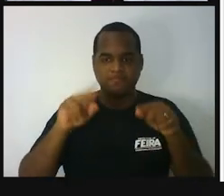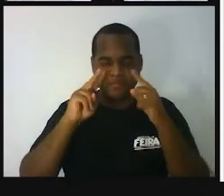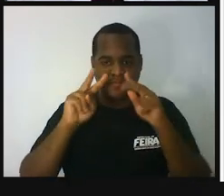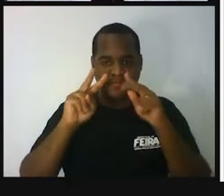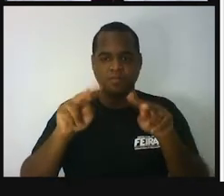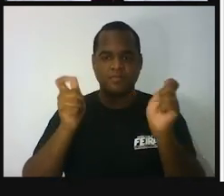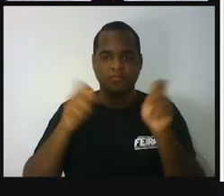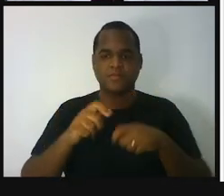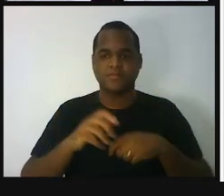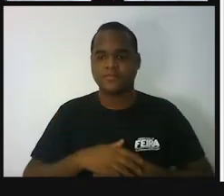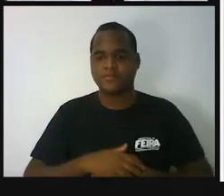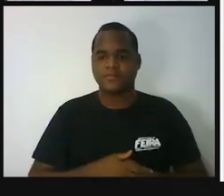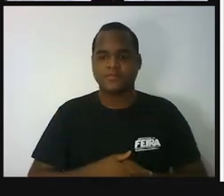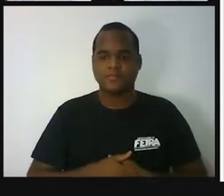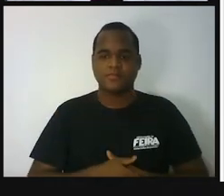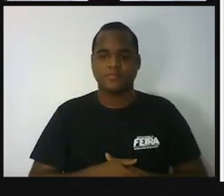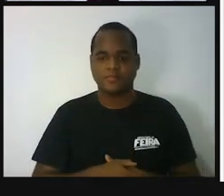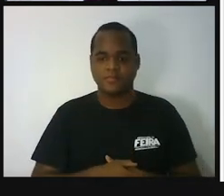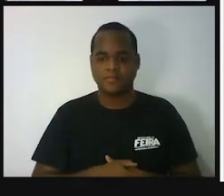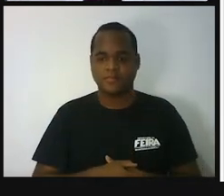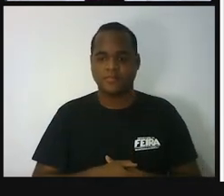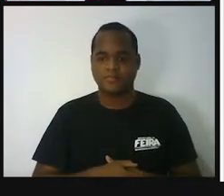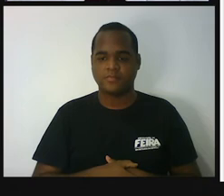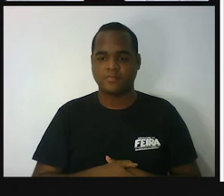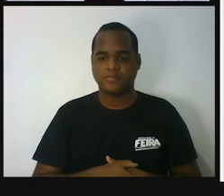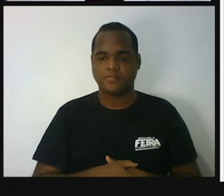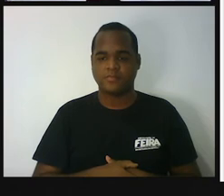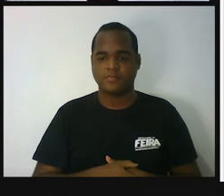Pronto, esse aqui não é regular.